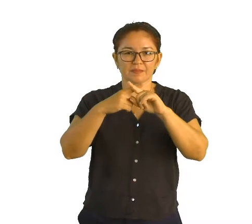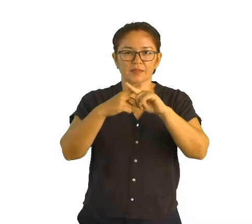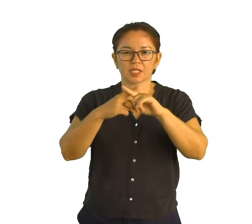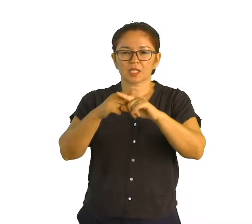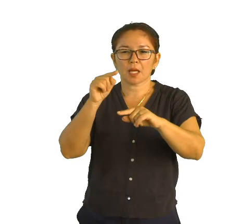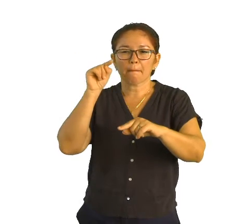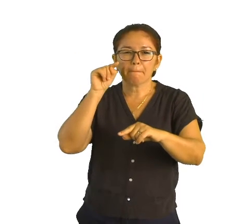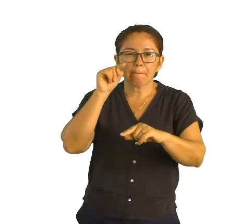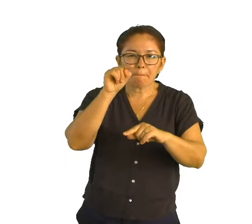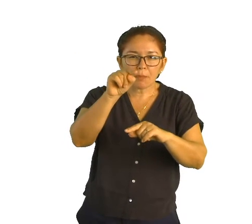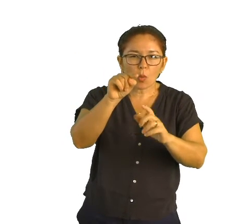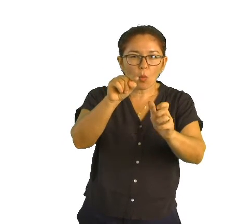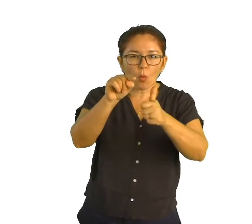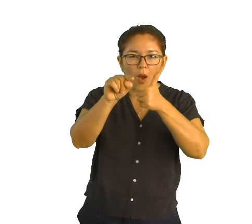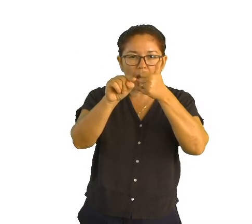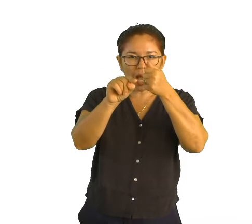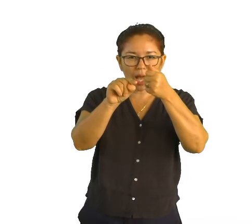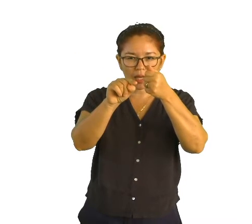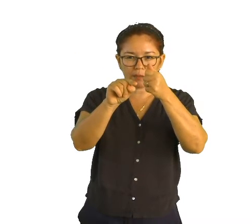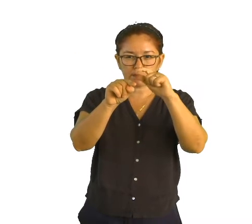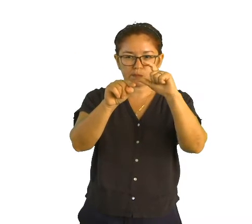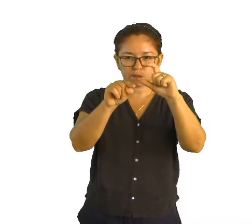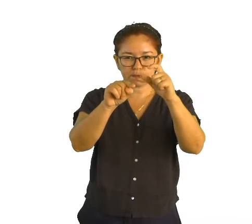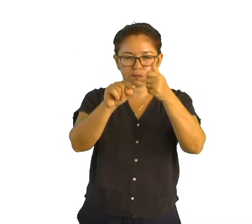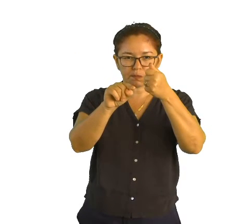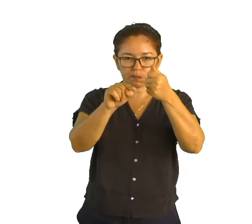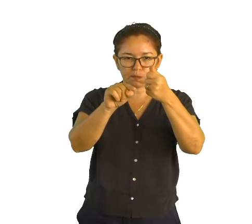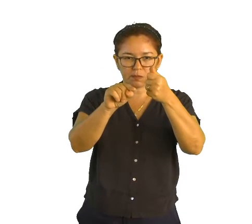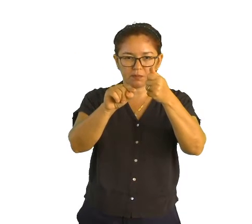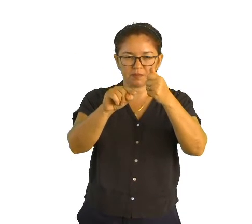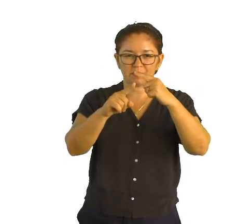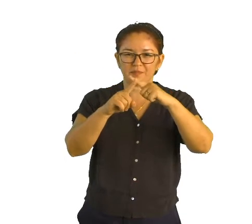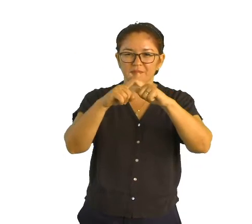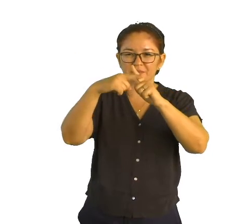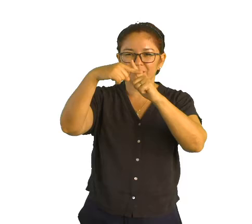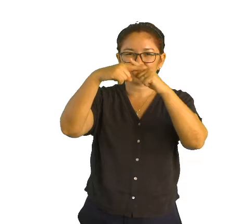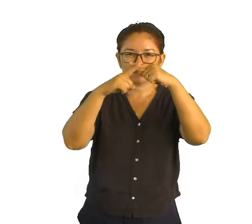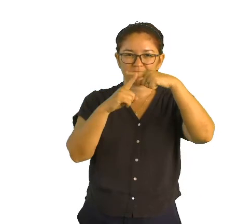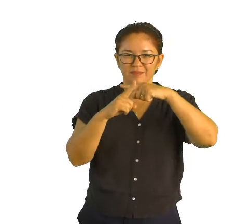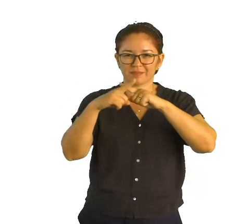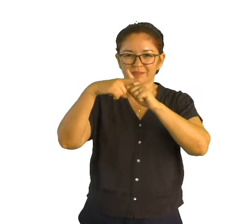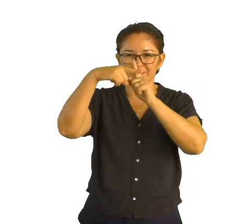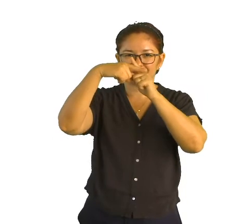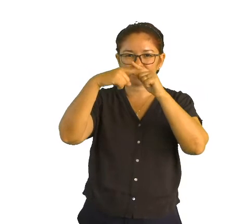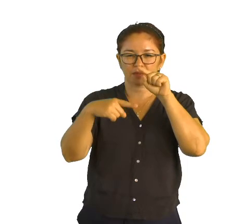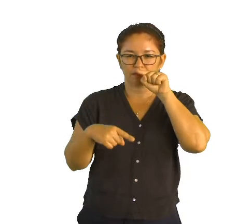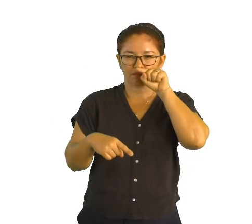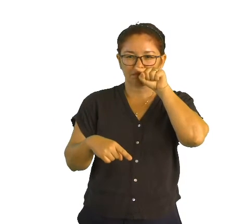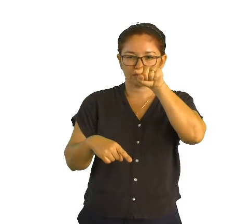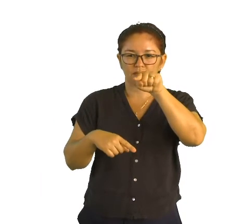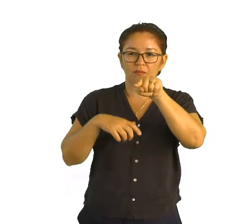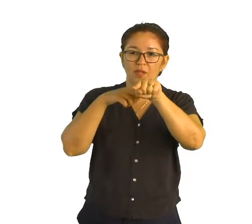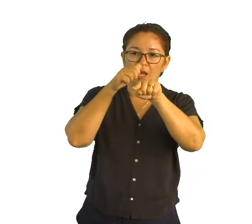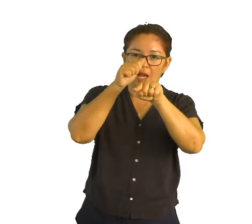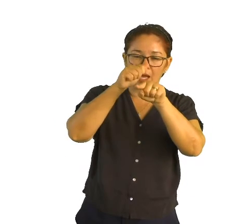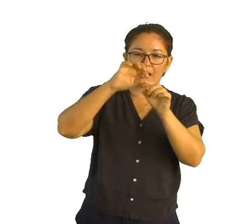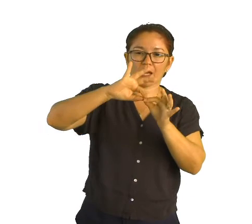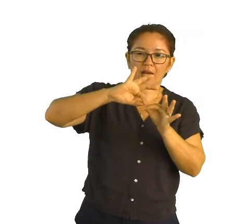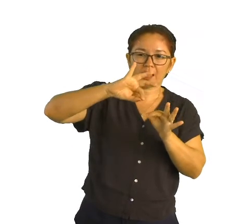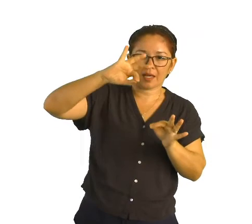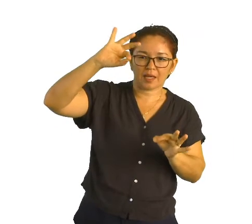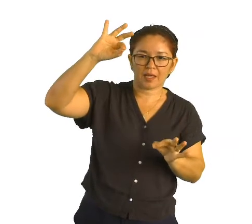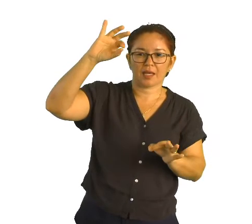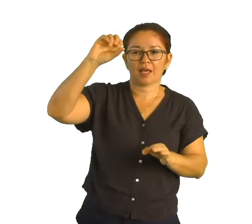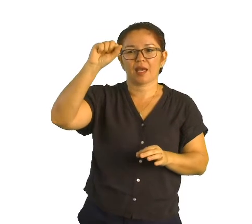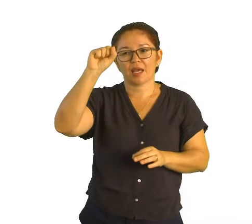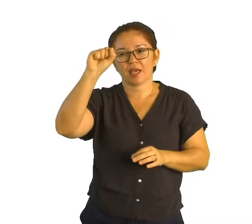traçado infinitas retas. Olha o que eu tenho. Eu tenho a reta R, eu tenho a reta S, a reta